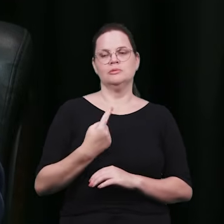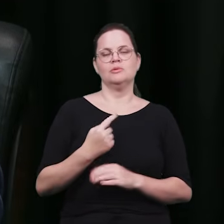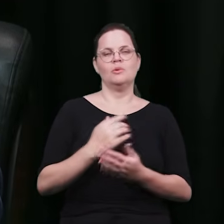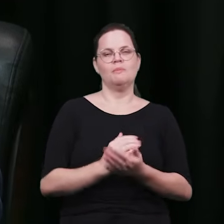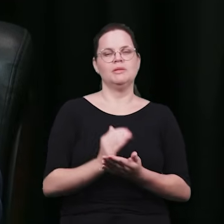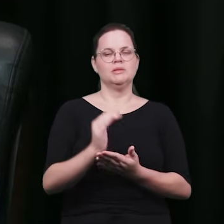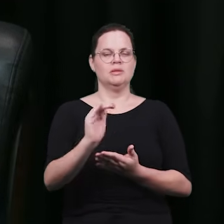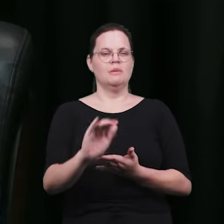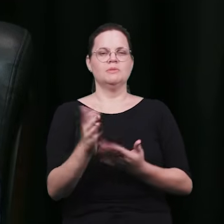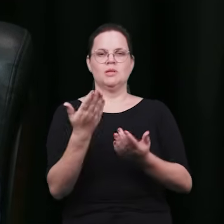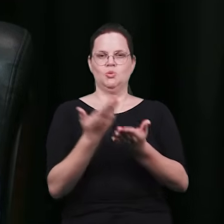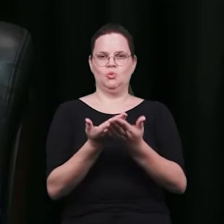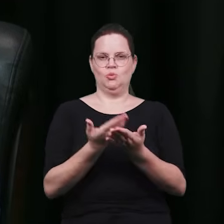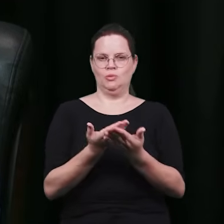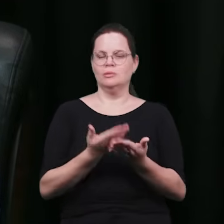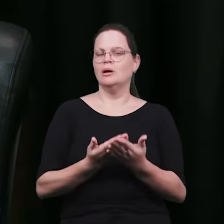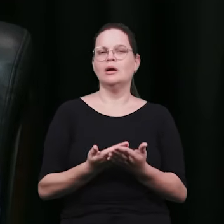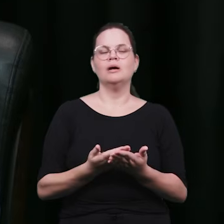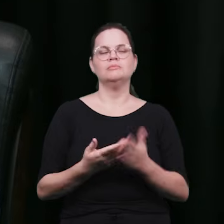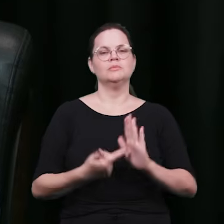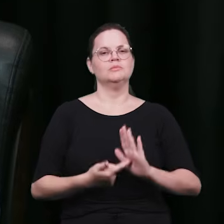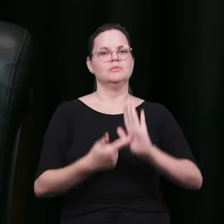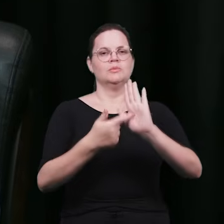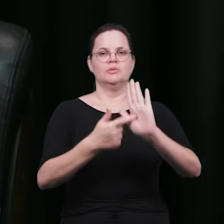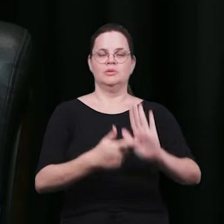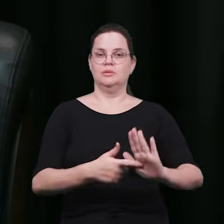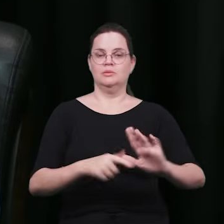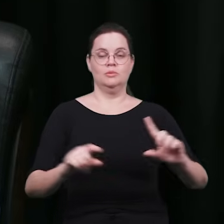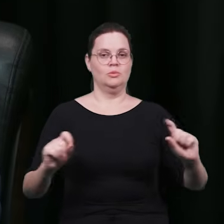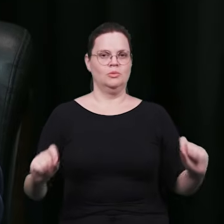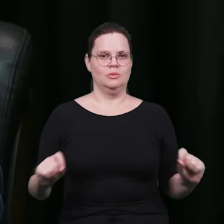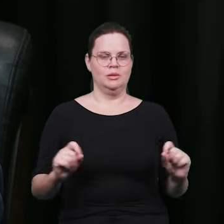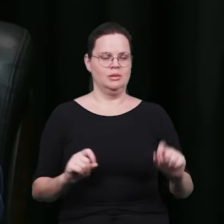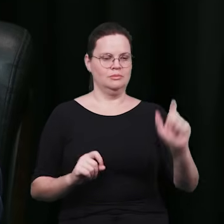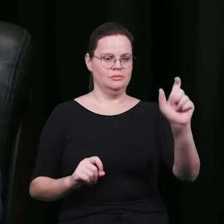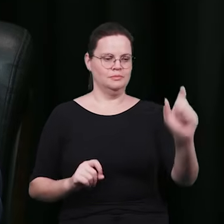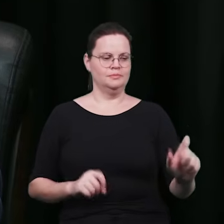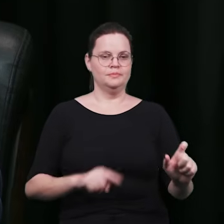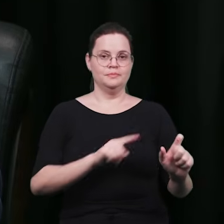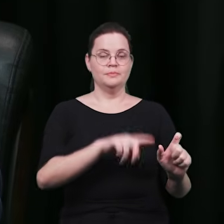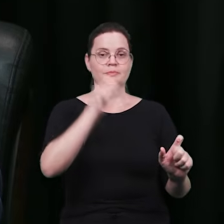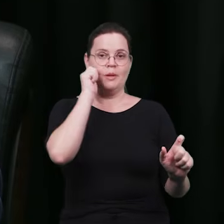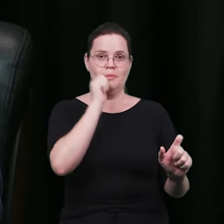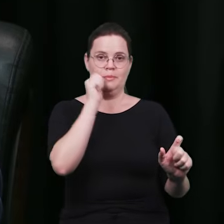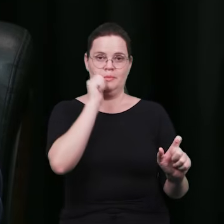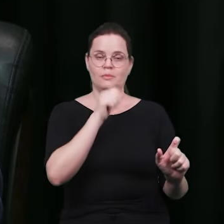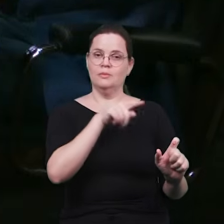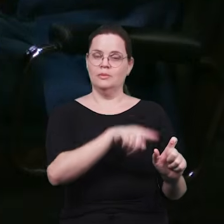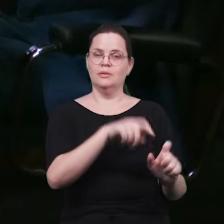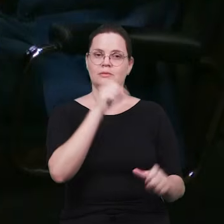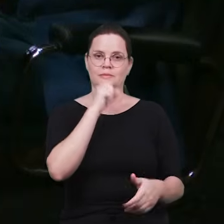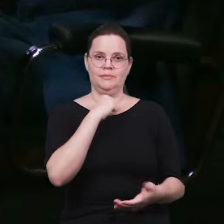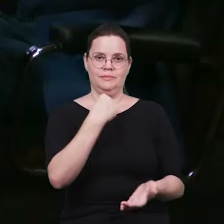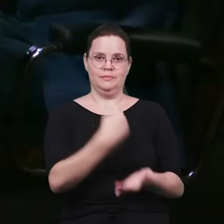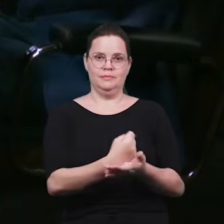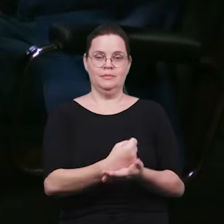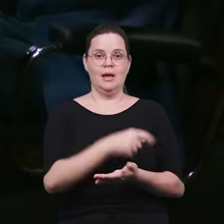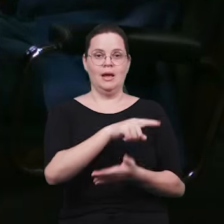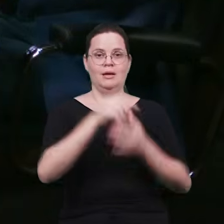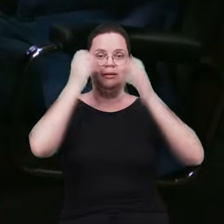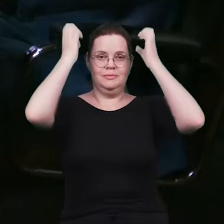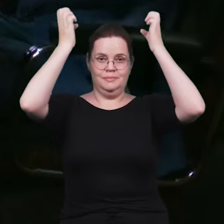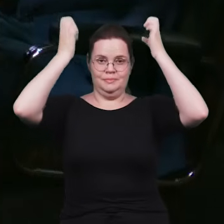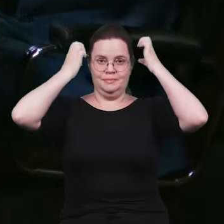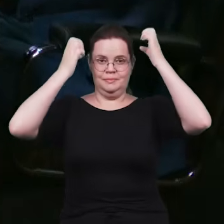série onde estamos abordando aqui uma personagem do Velho Testamento, que é